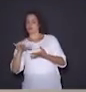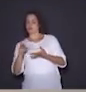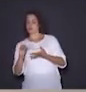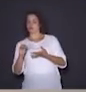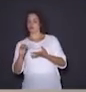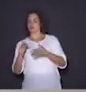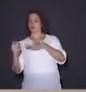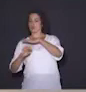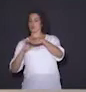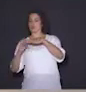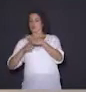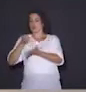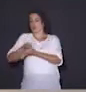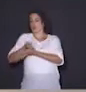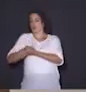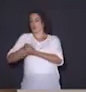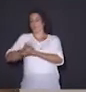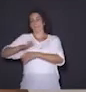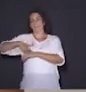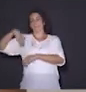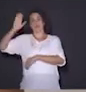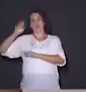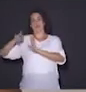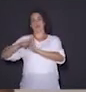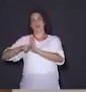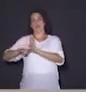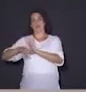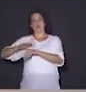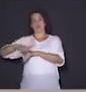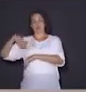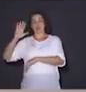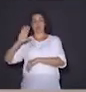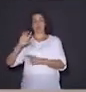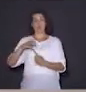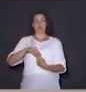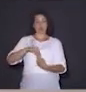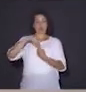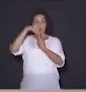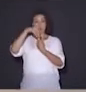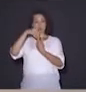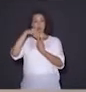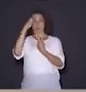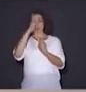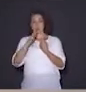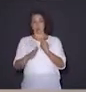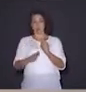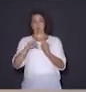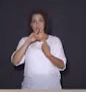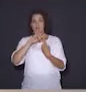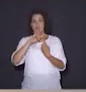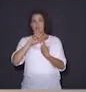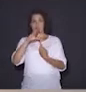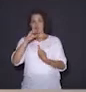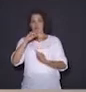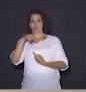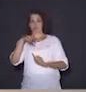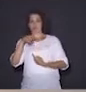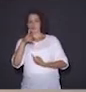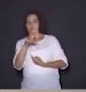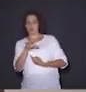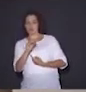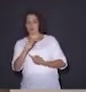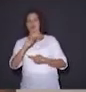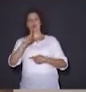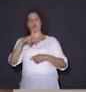das empresas para as empresas e hoje no brasil o único serviço que é prestado com concessão da telefonia fixa o